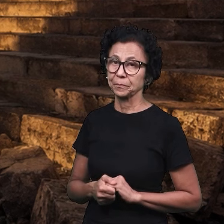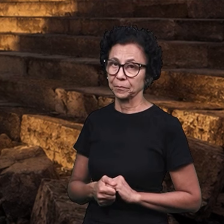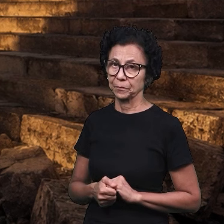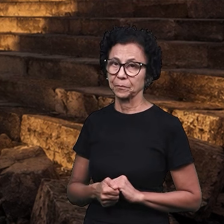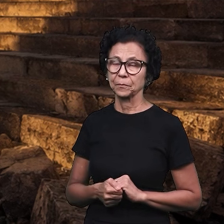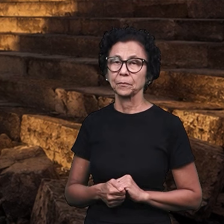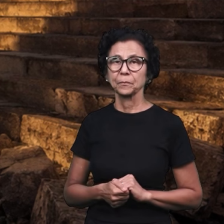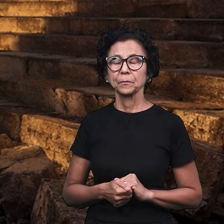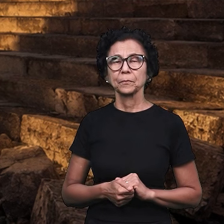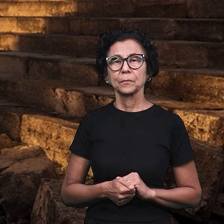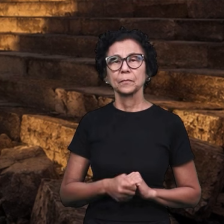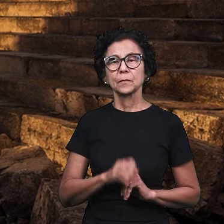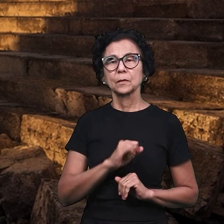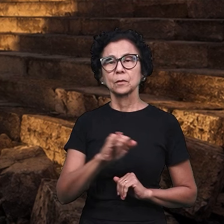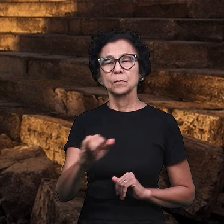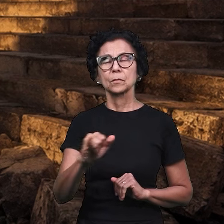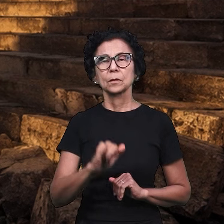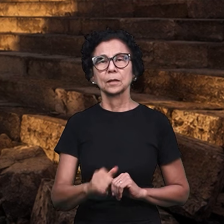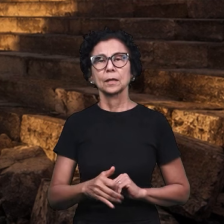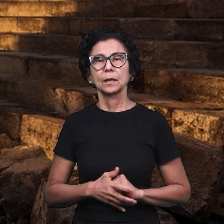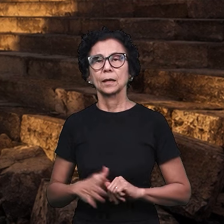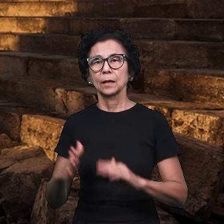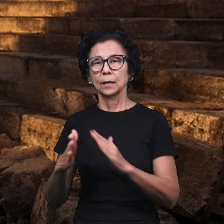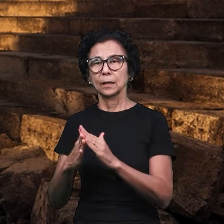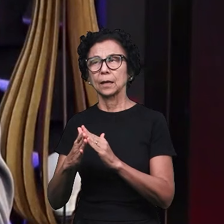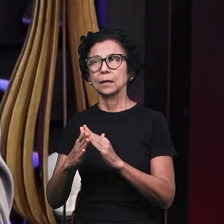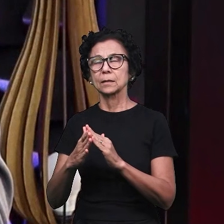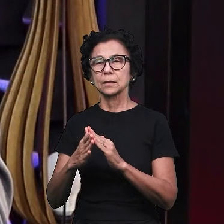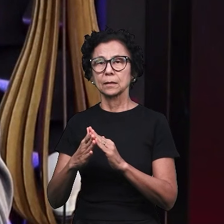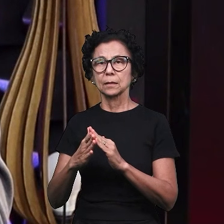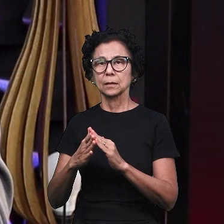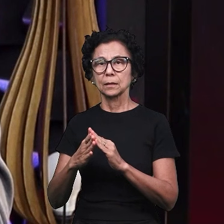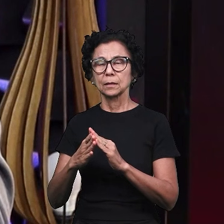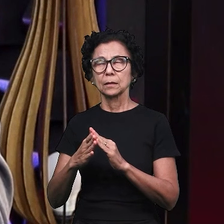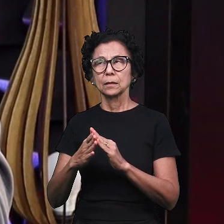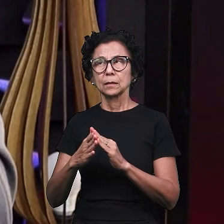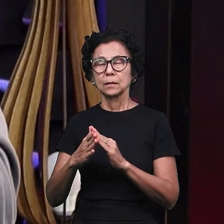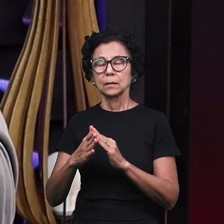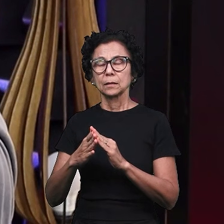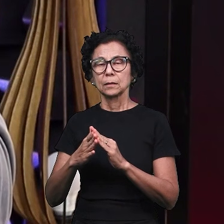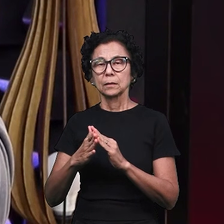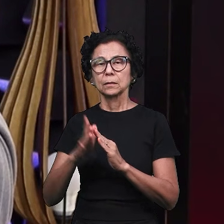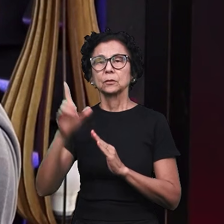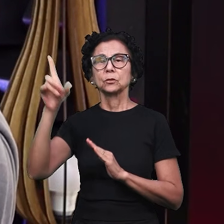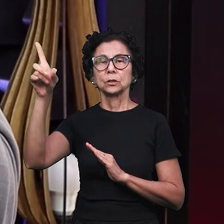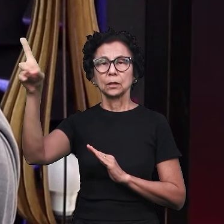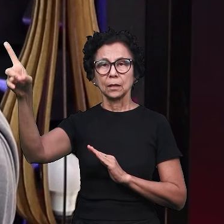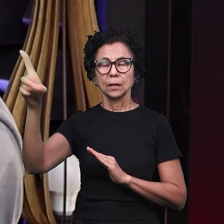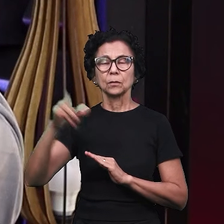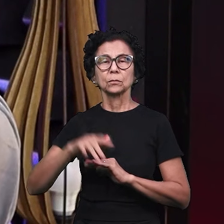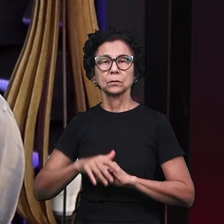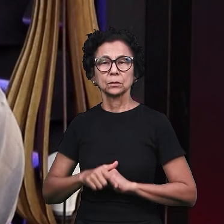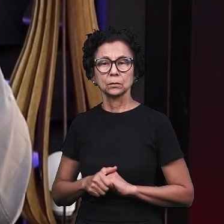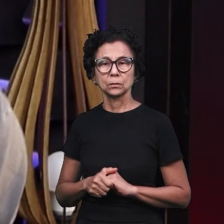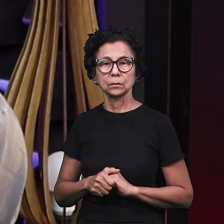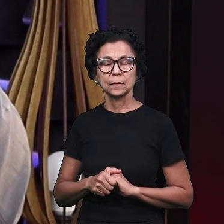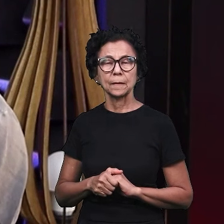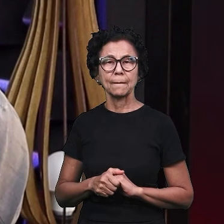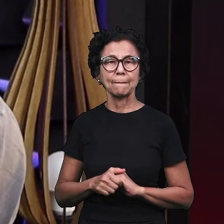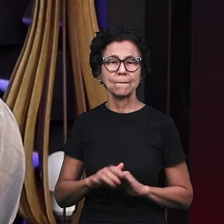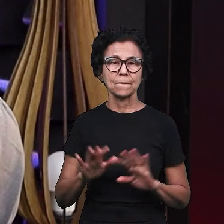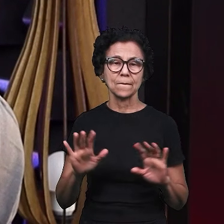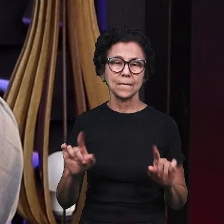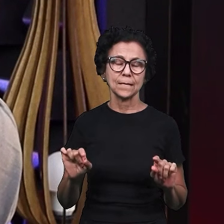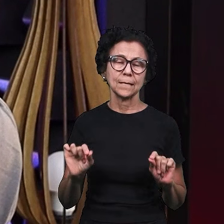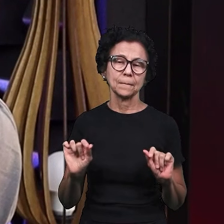me consumirá, né? Por quê? Porque nós vemos ali, em contraponto ao primeiro